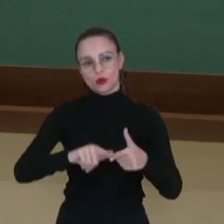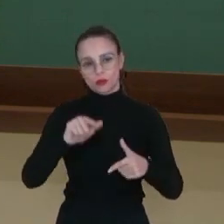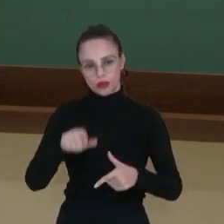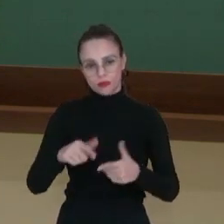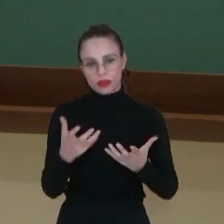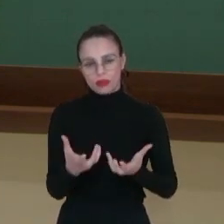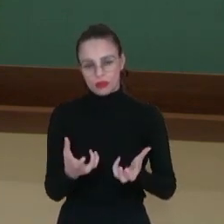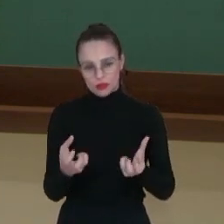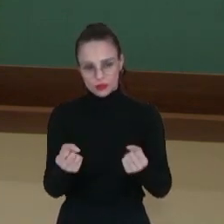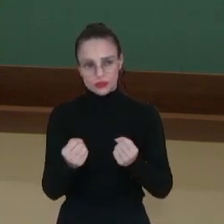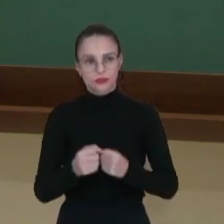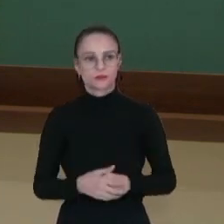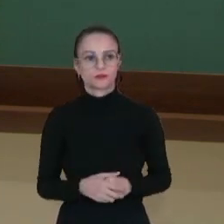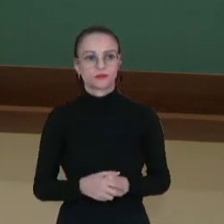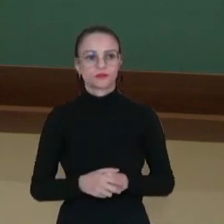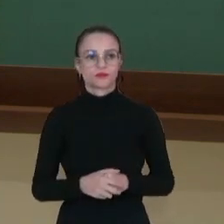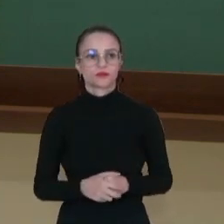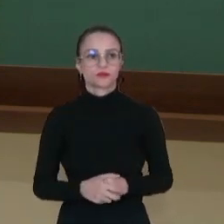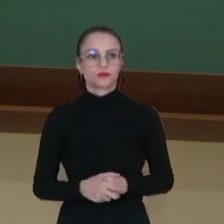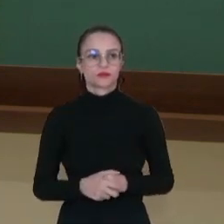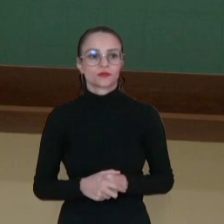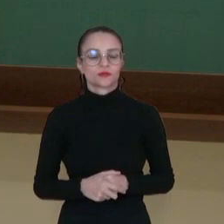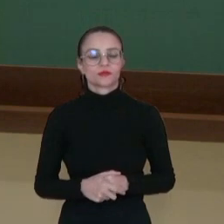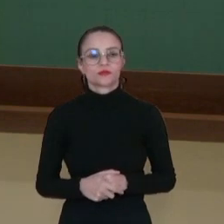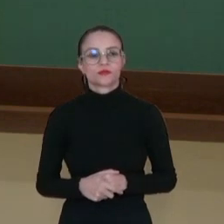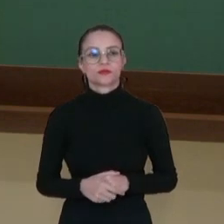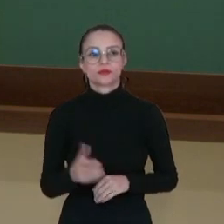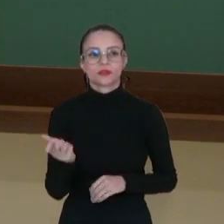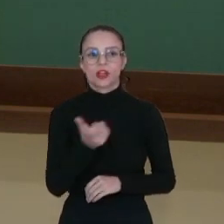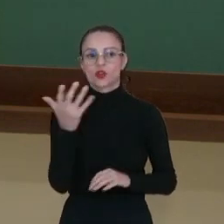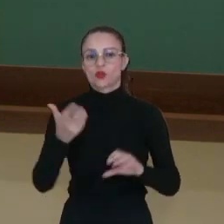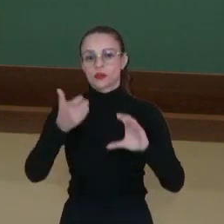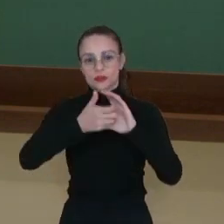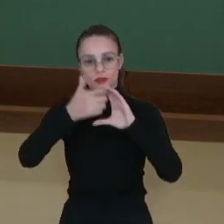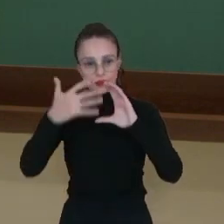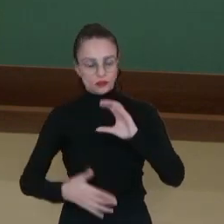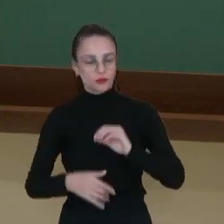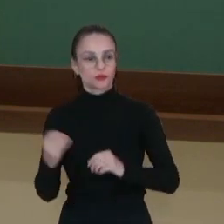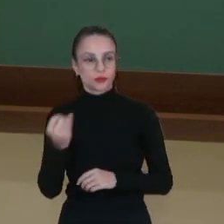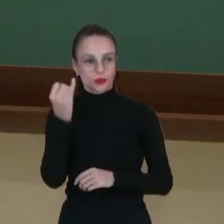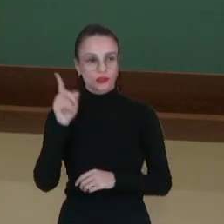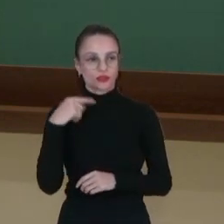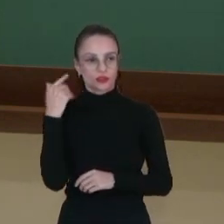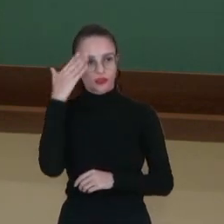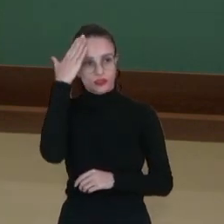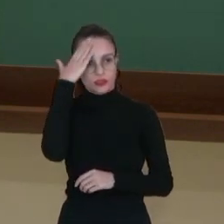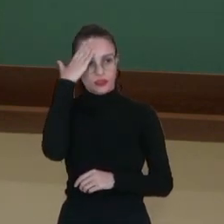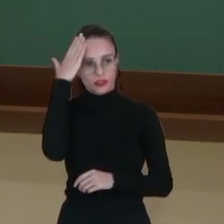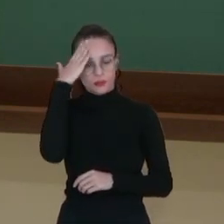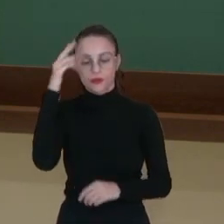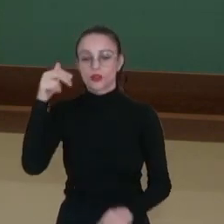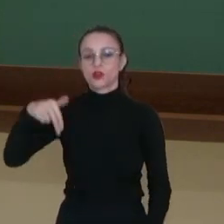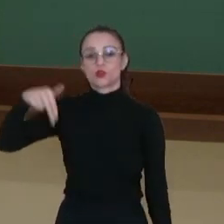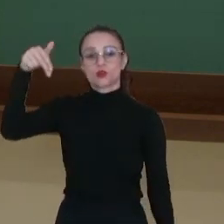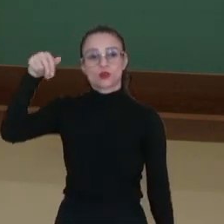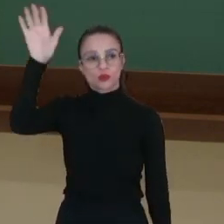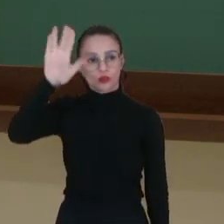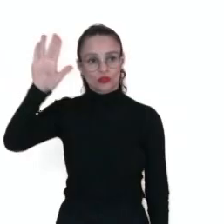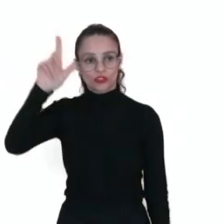região, certo? E aí nós vamos ter algumas características que é importante a gente saber, né? No Nordeste